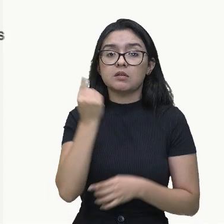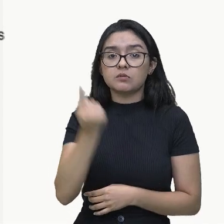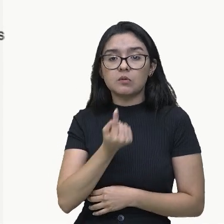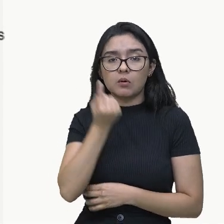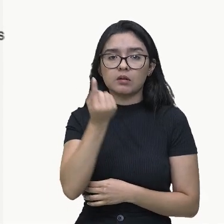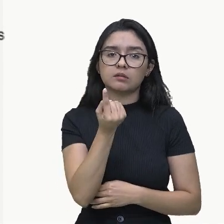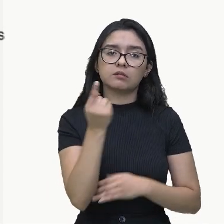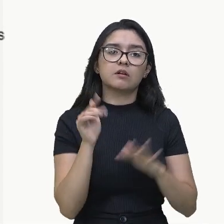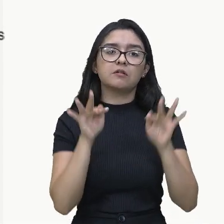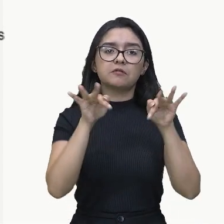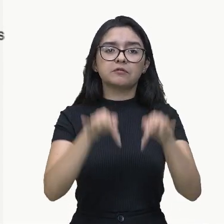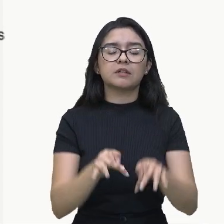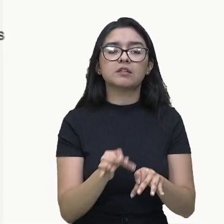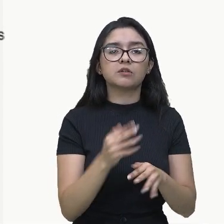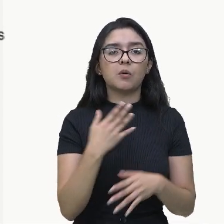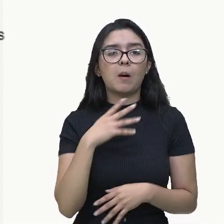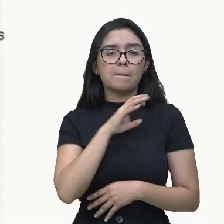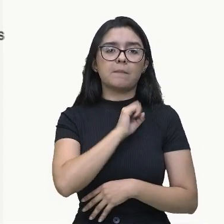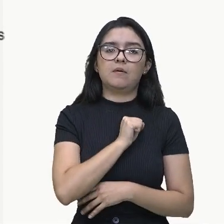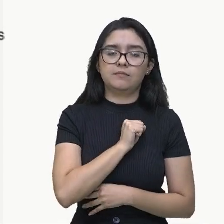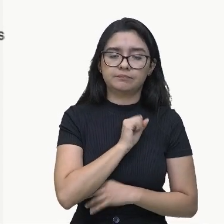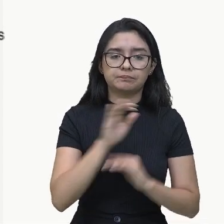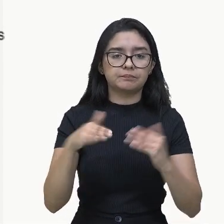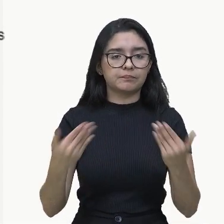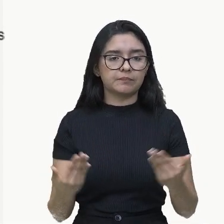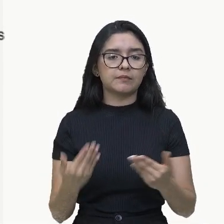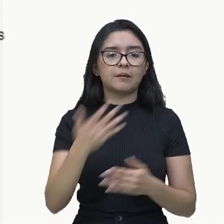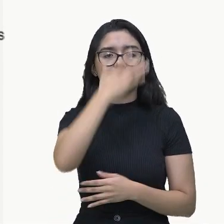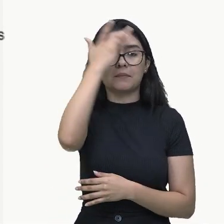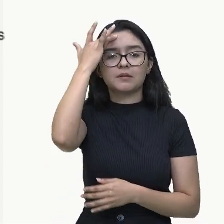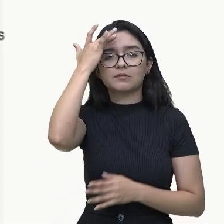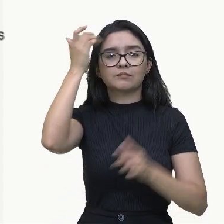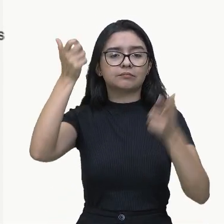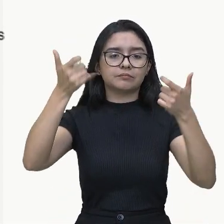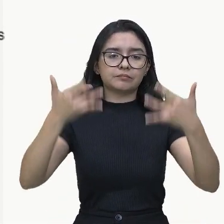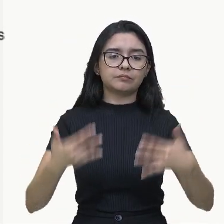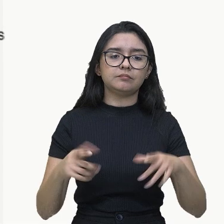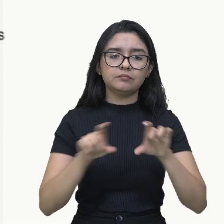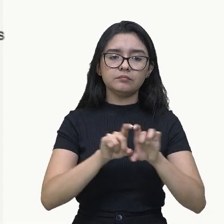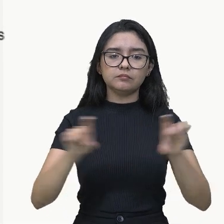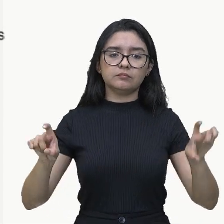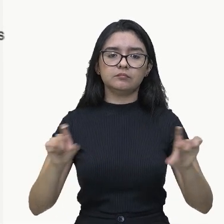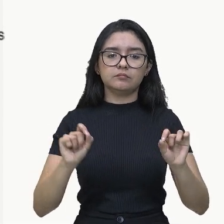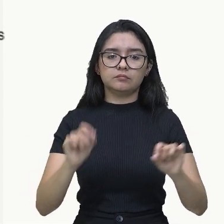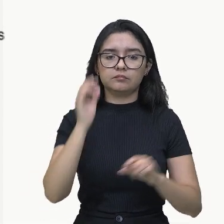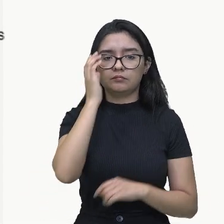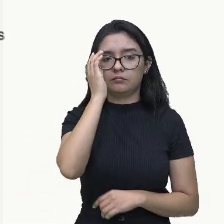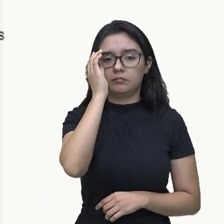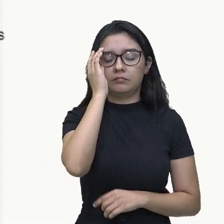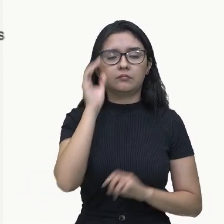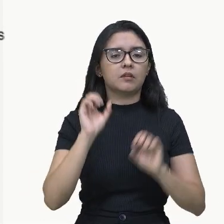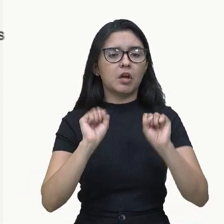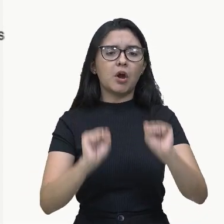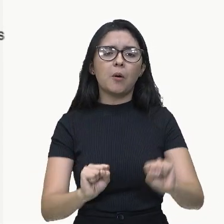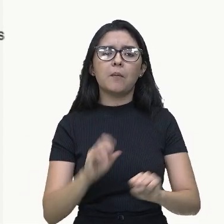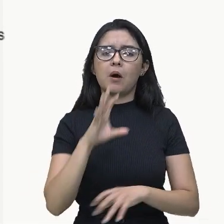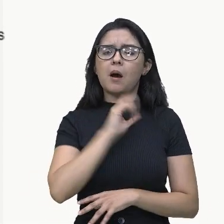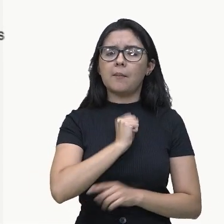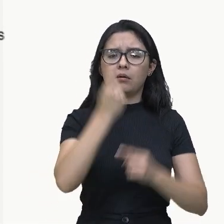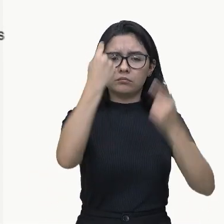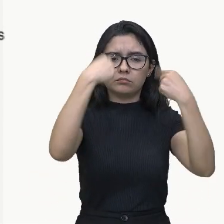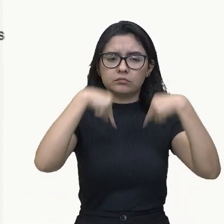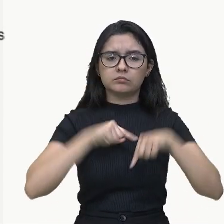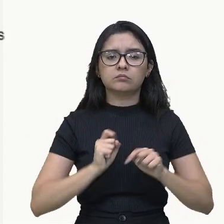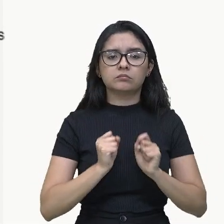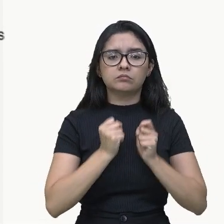fim de quem ama e aí esse seu lírico vai dizer nos últimos versos eu possa dizer do amor